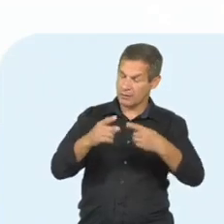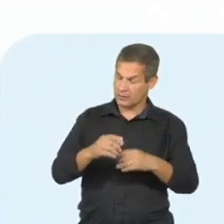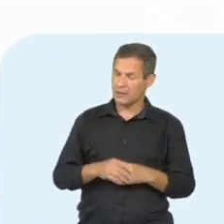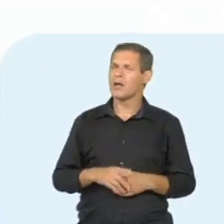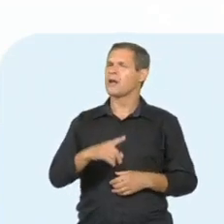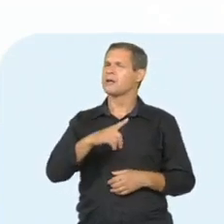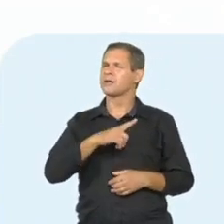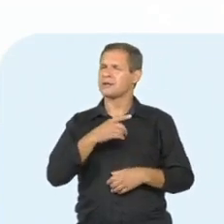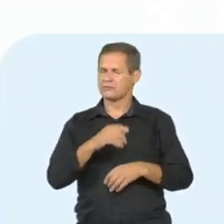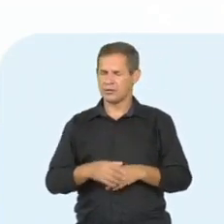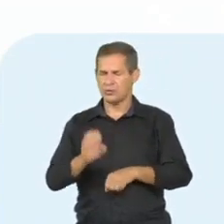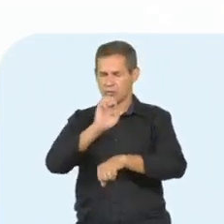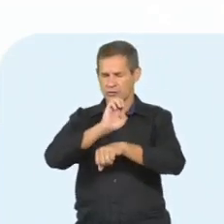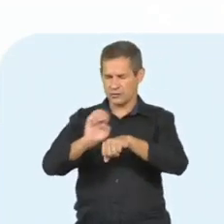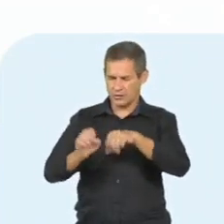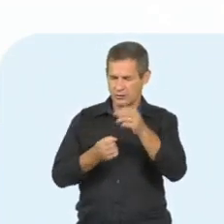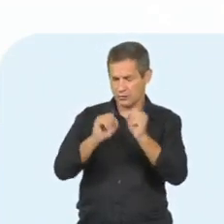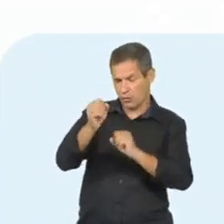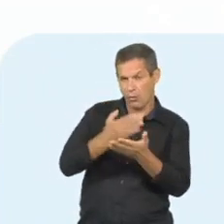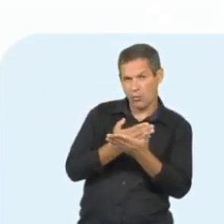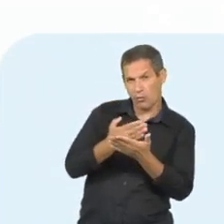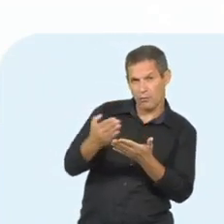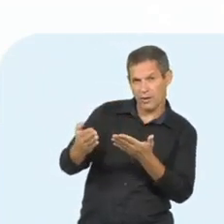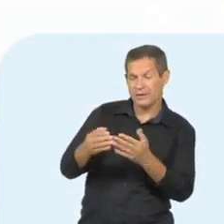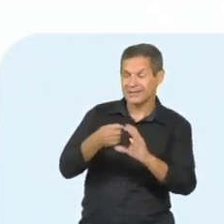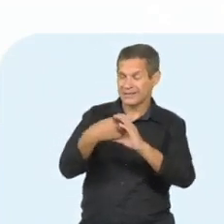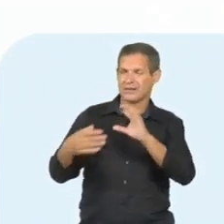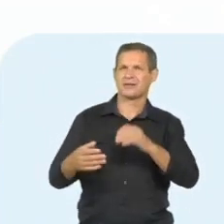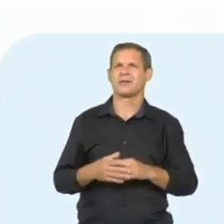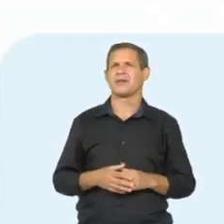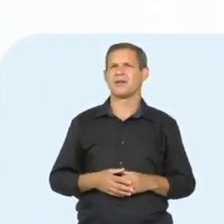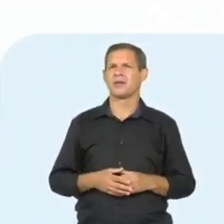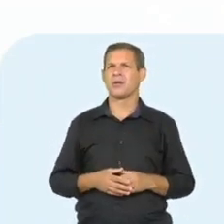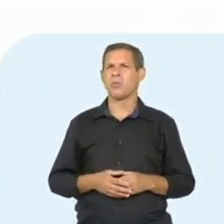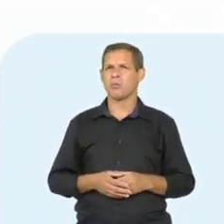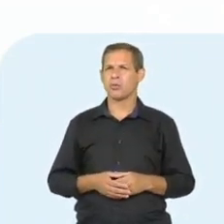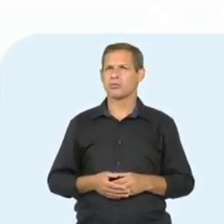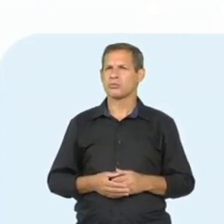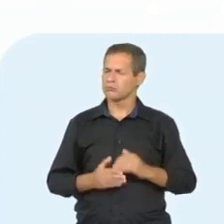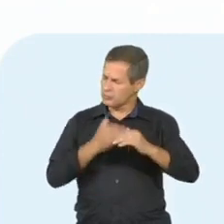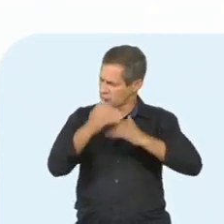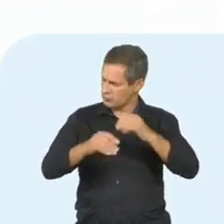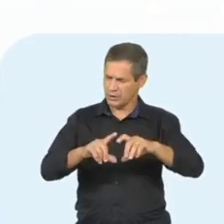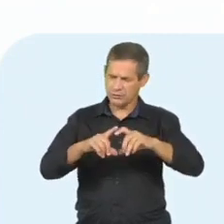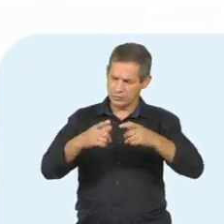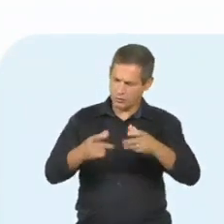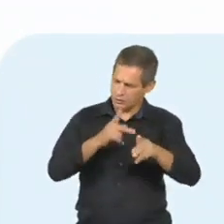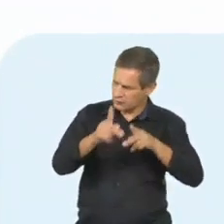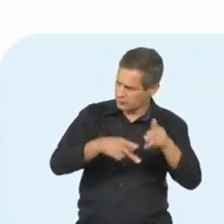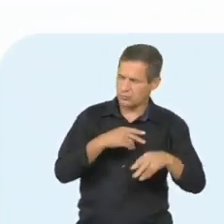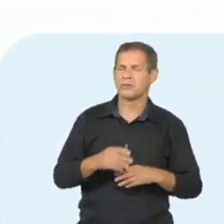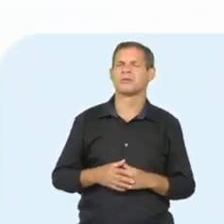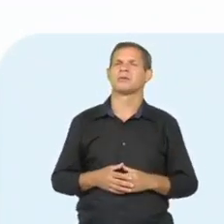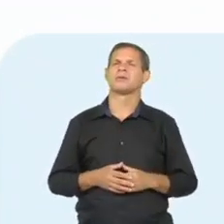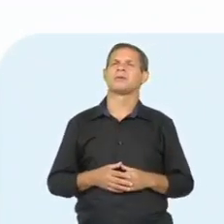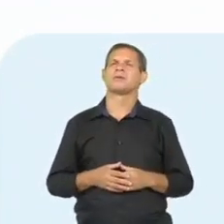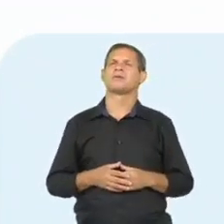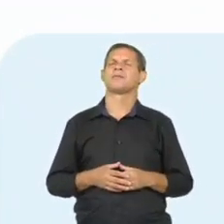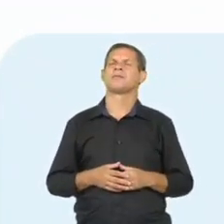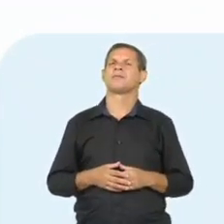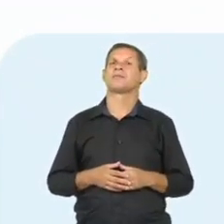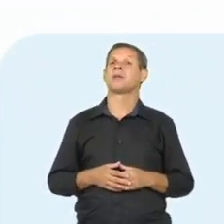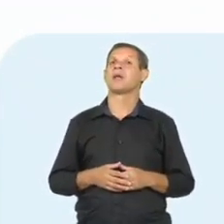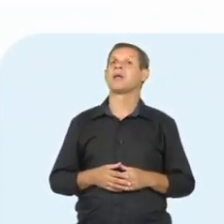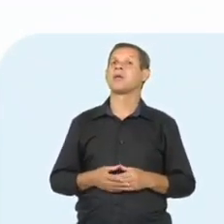passou essa fase, chega a fase industrial, que é caracterizada por um intenso crescimento populacional.